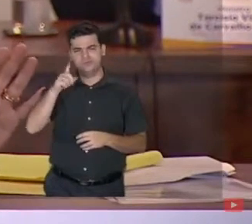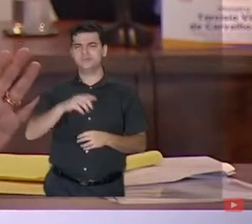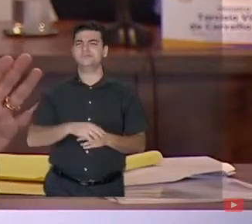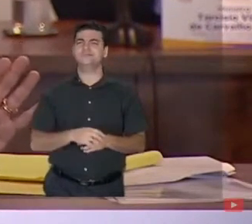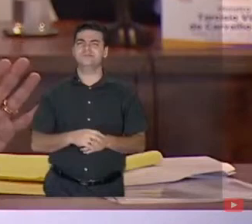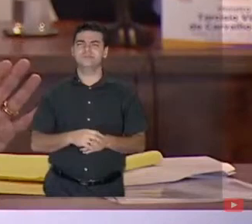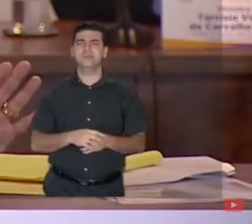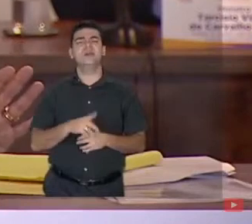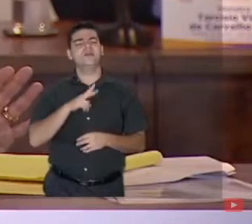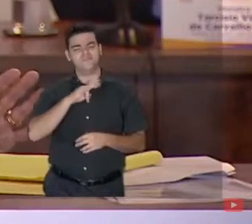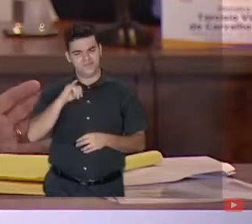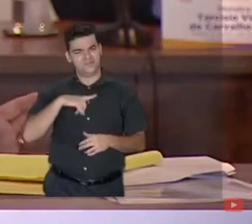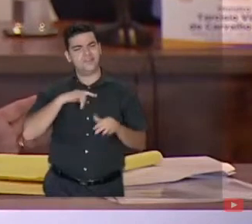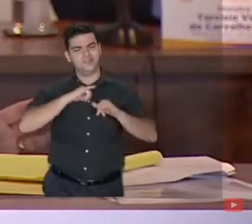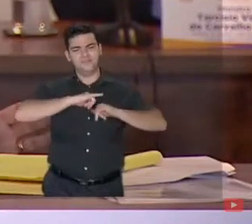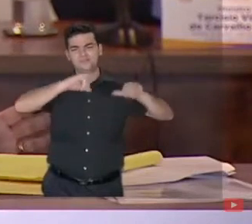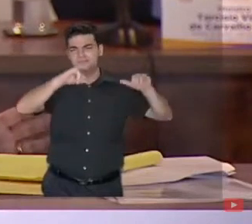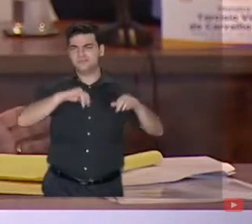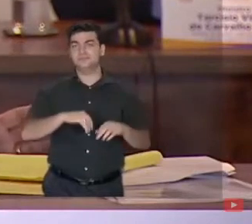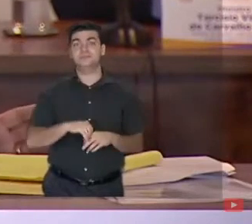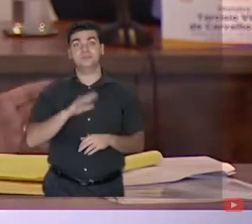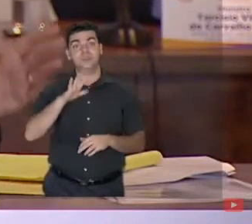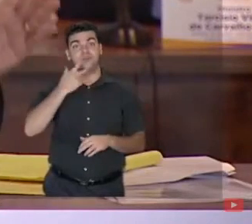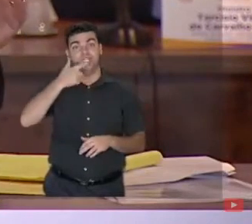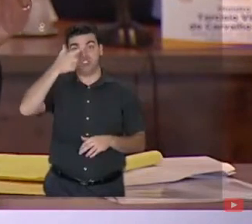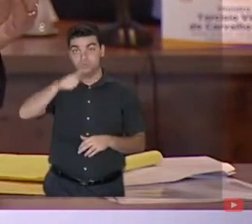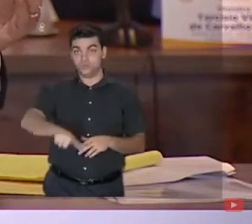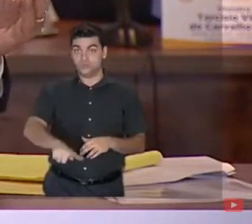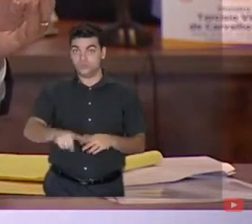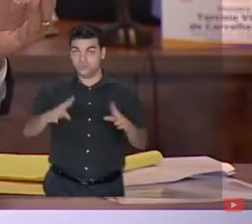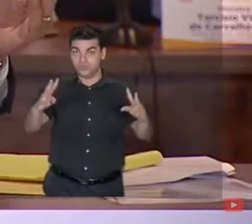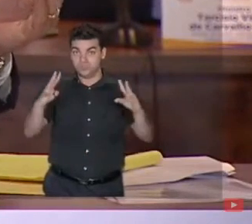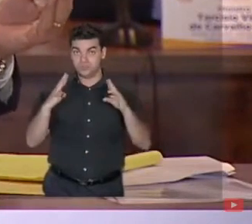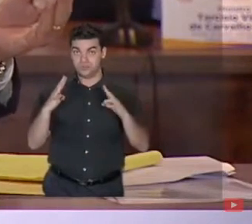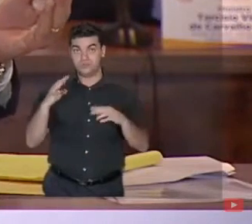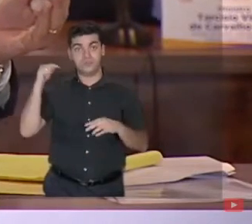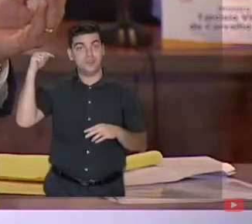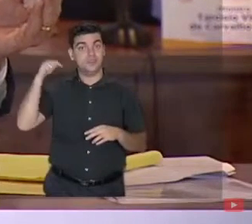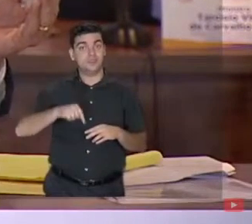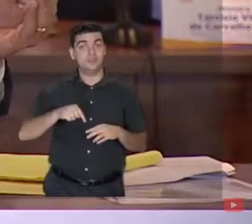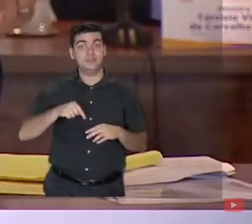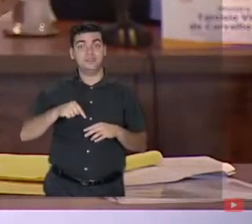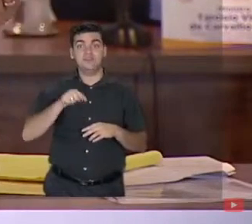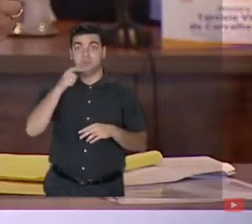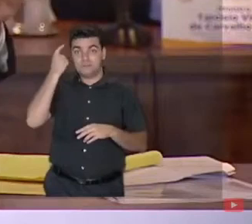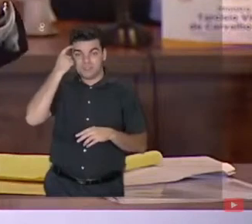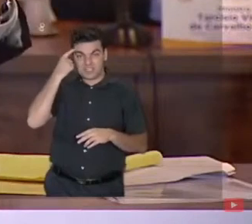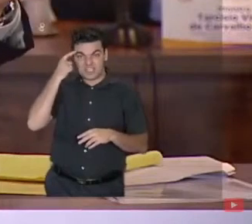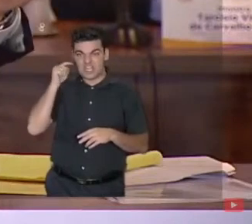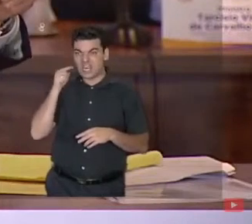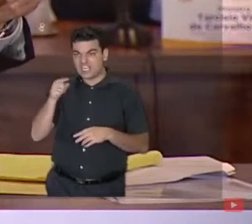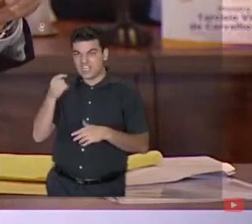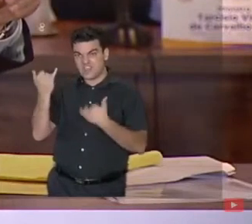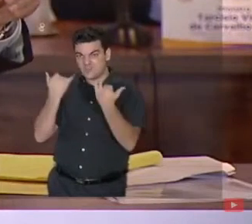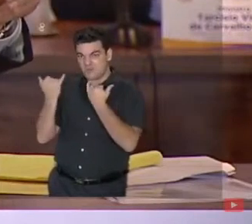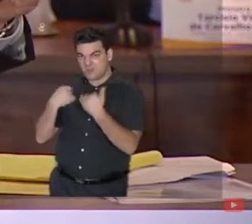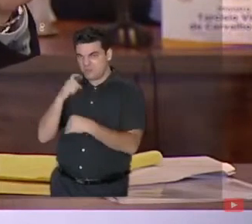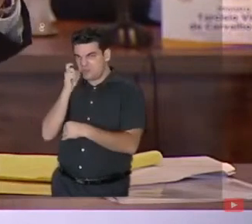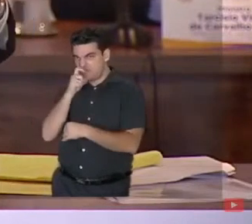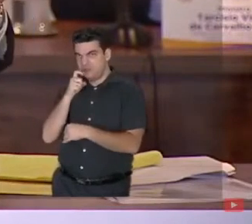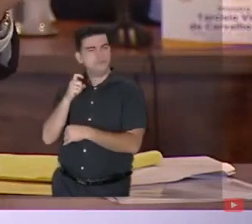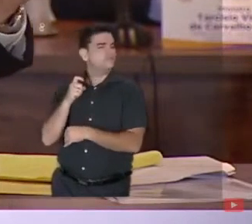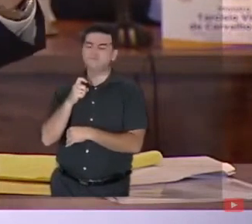que... Veja, eu repito, não há um problema na integridade dos dados. Esses dados já